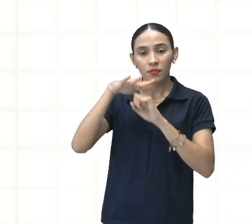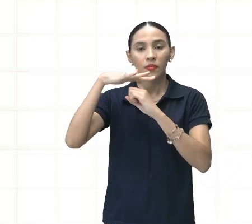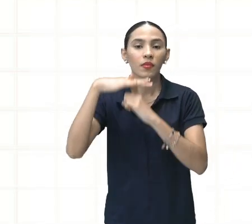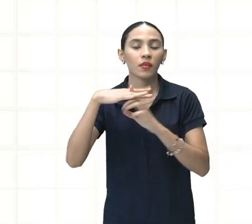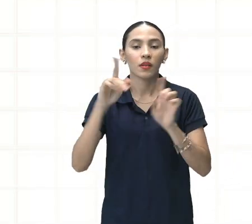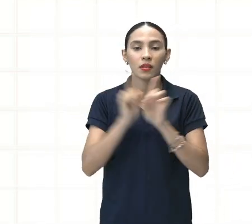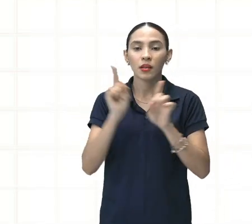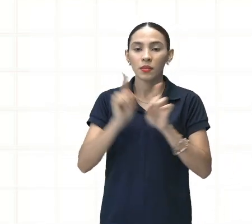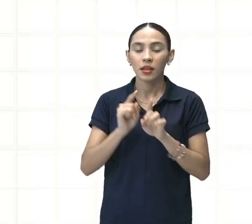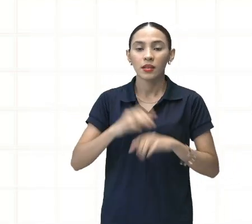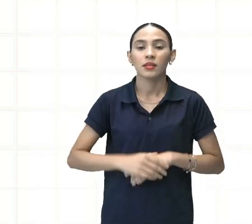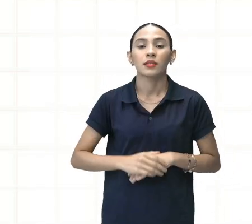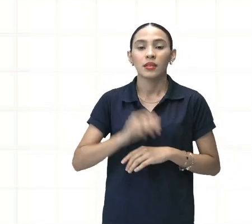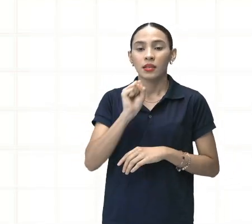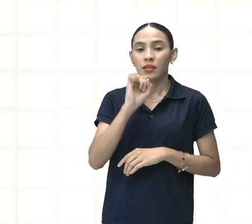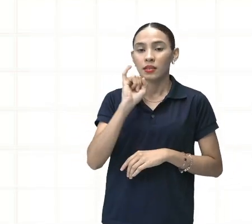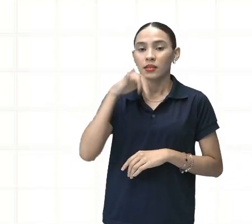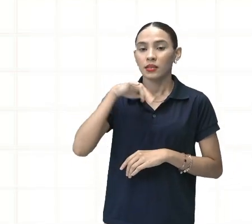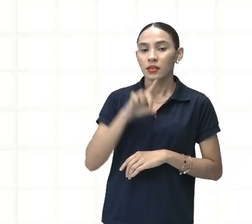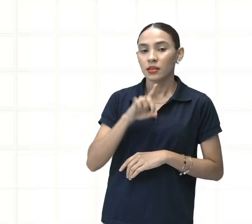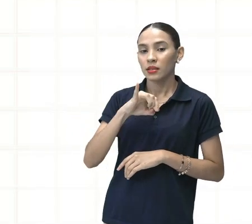os sindicalistas e